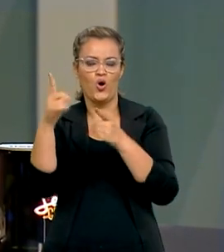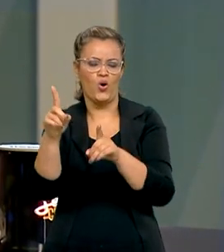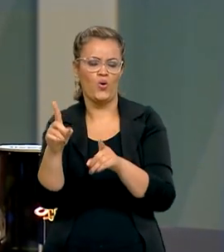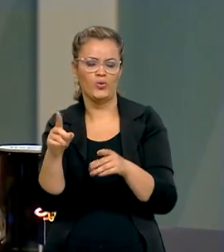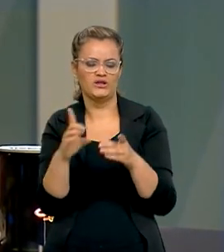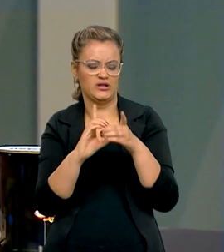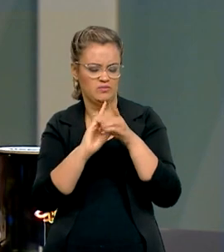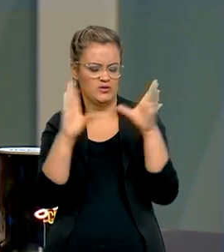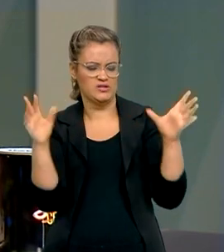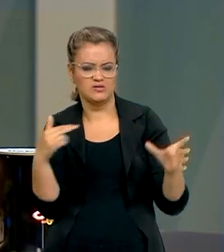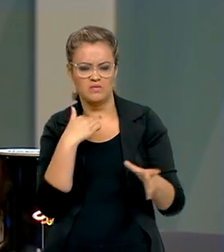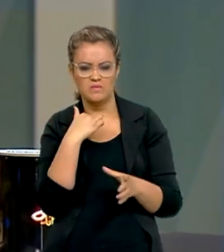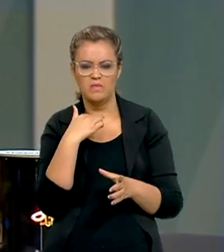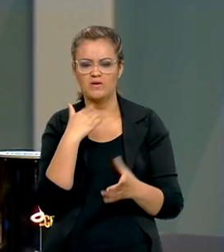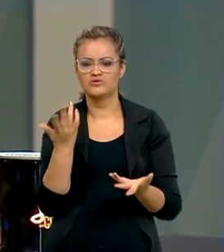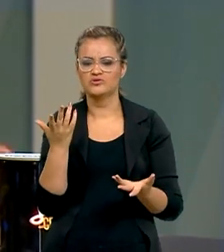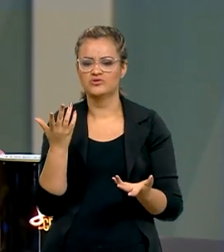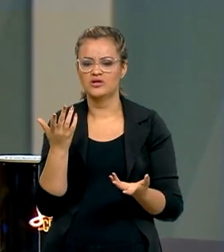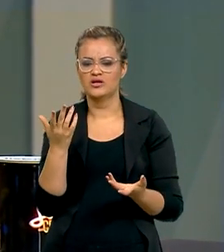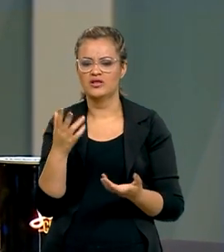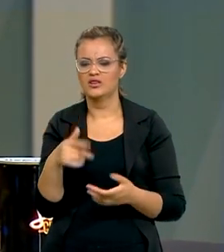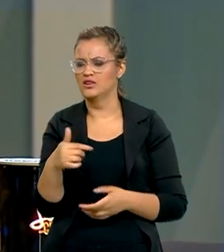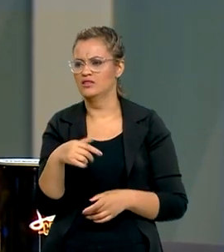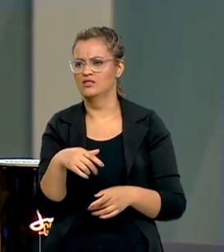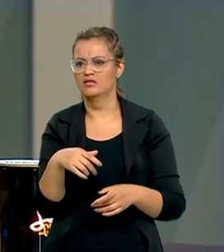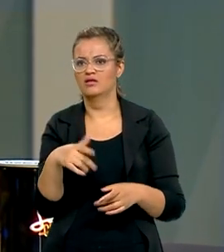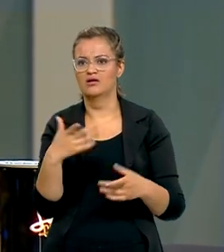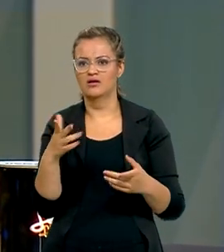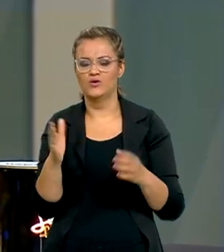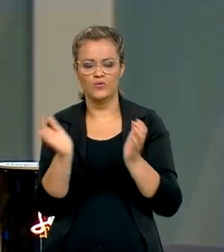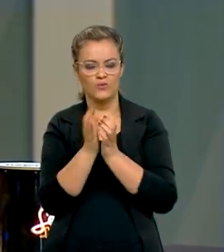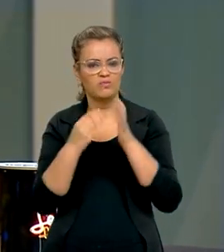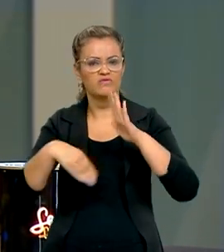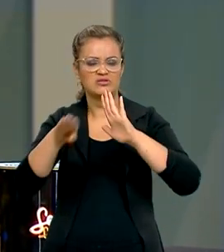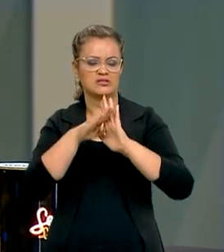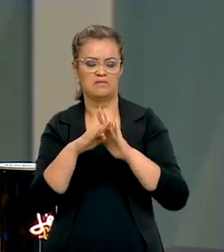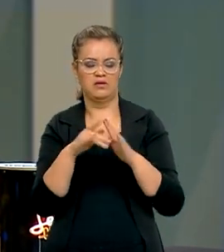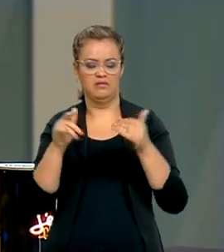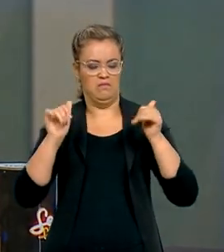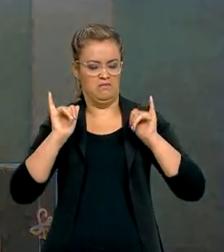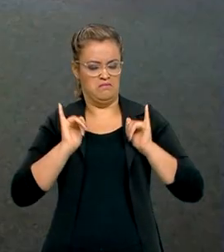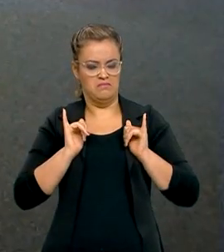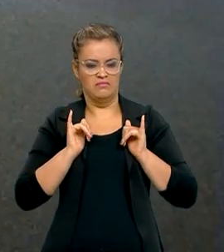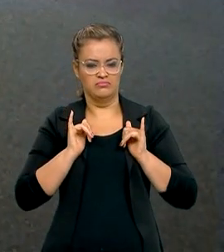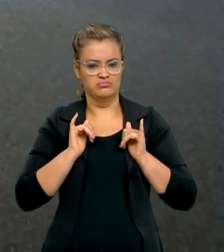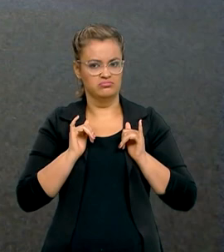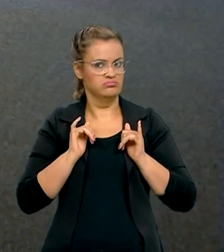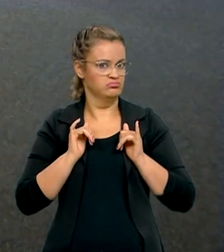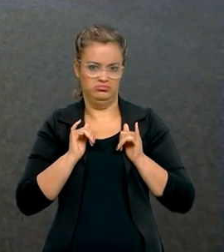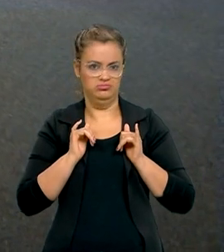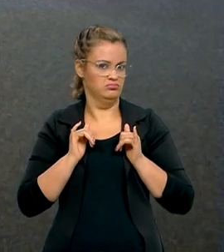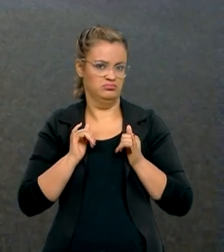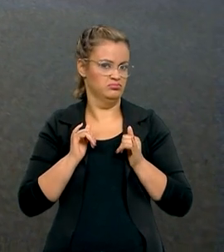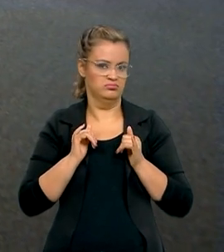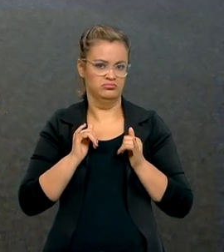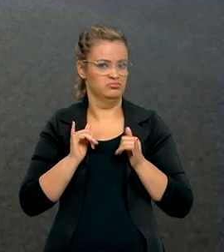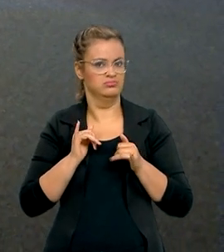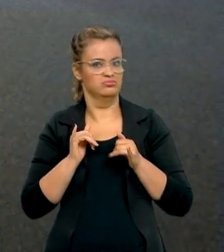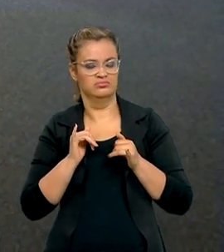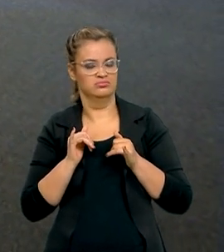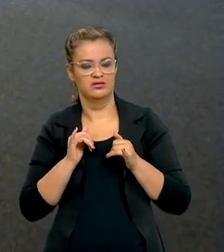democrático que prevê uma não intervenção das Forças Armadas nos principais